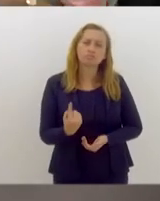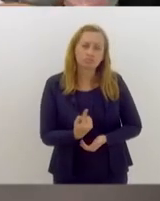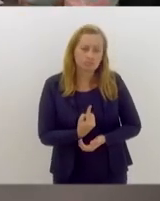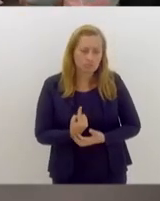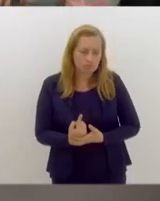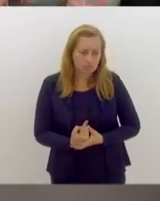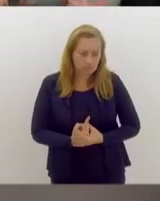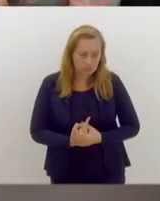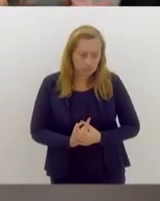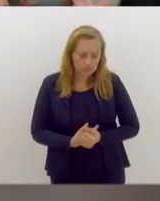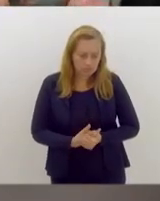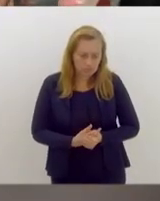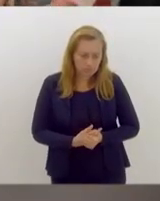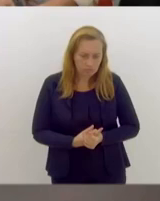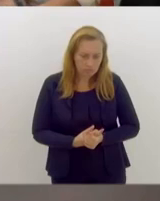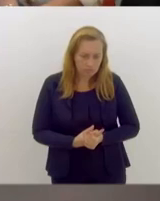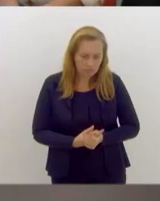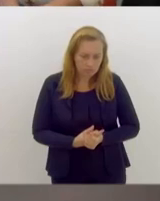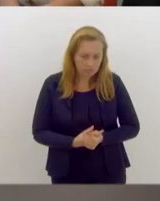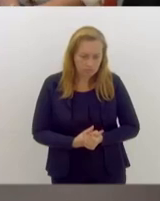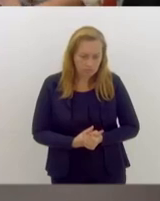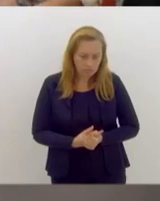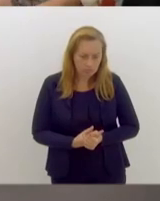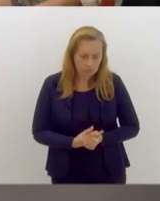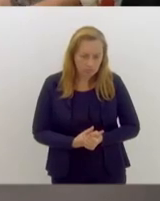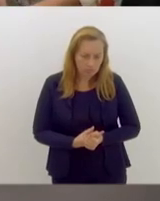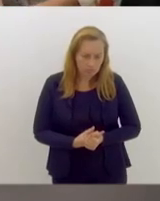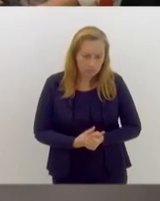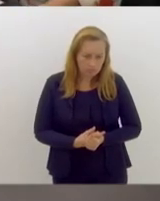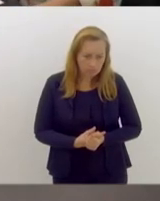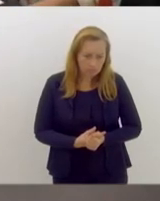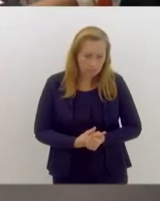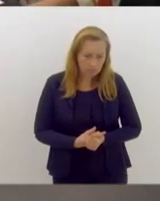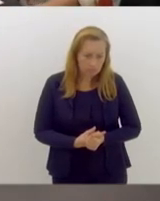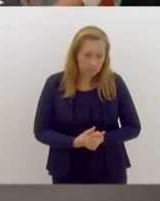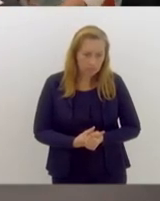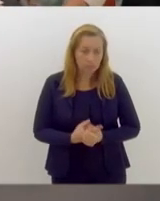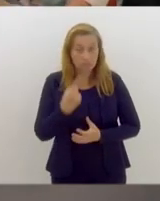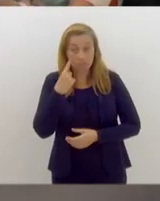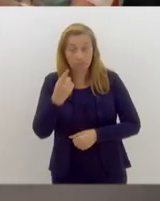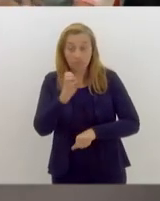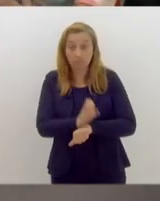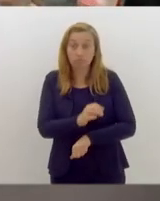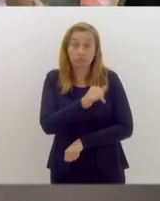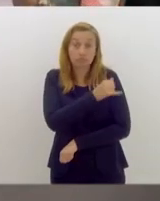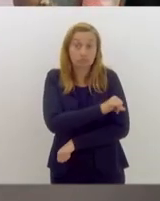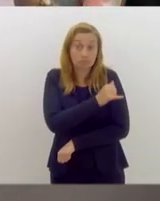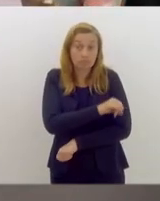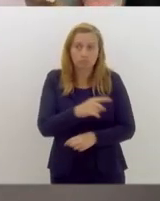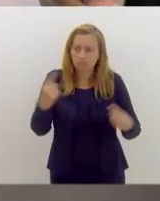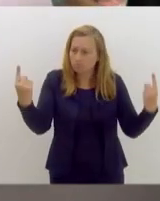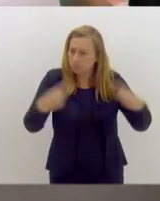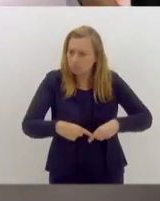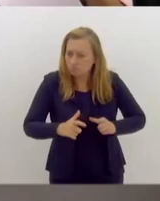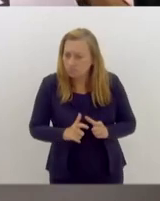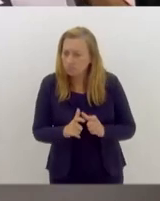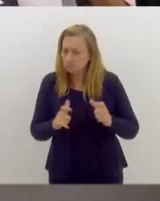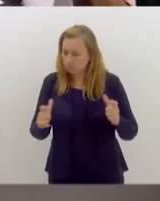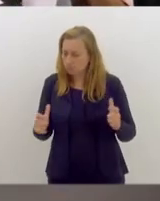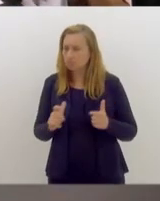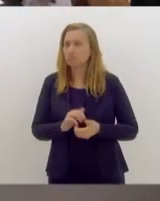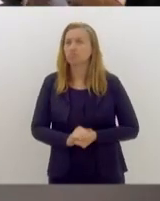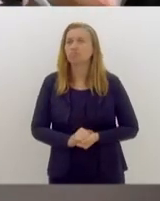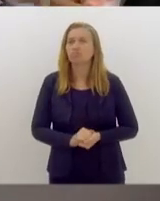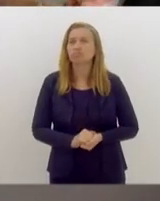do que não só o Estado do Rio, né, mas somos aqui nos atendo a esse